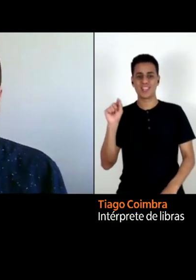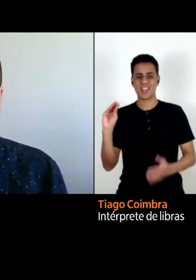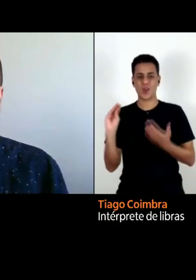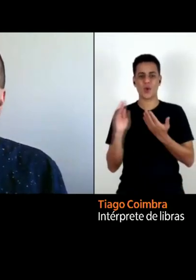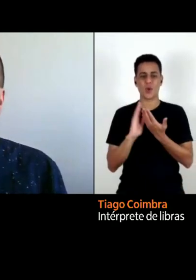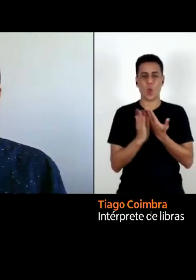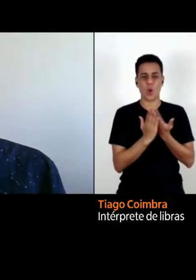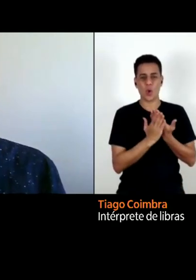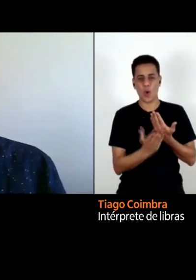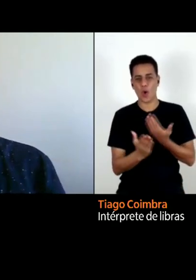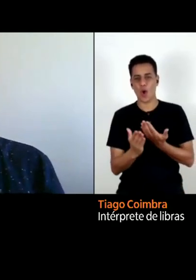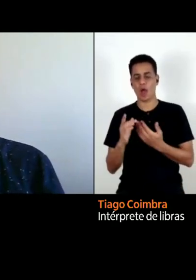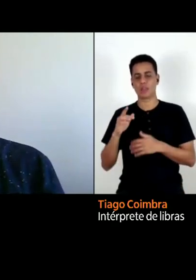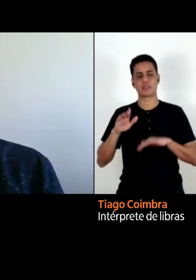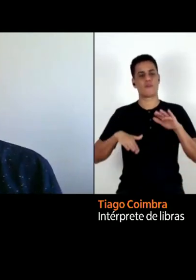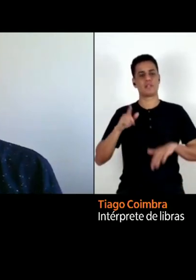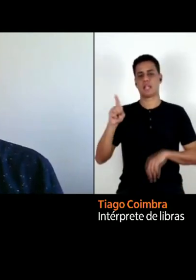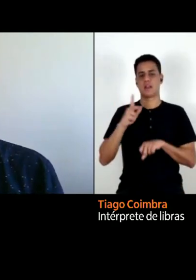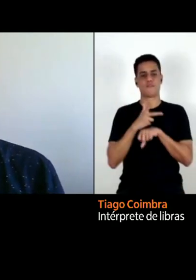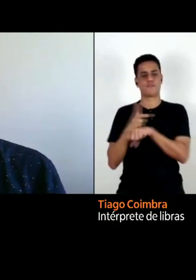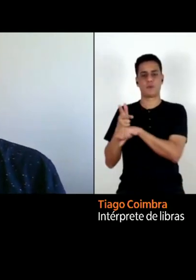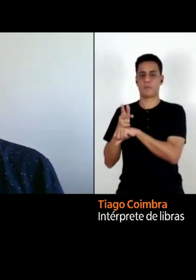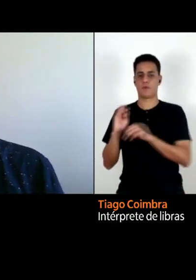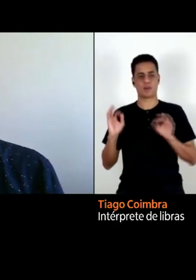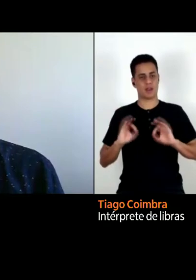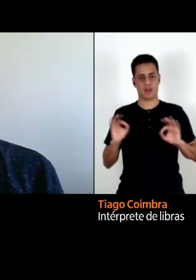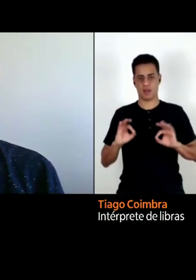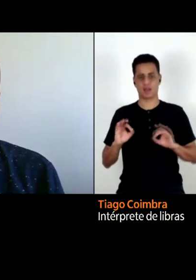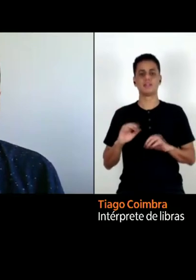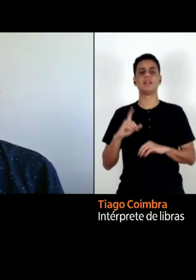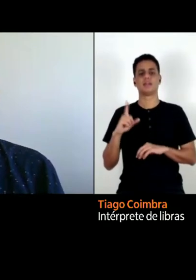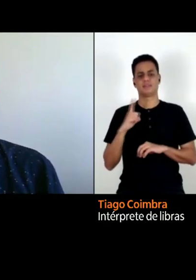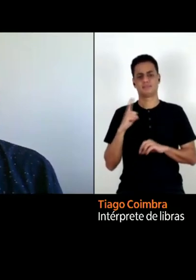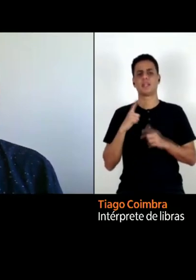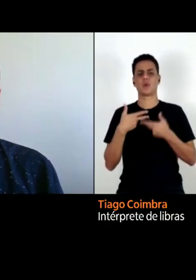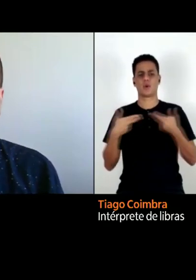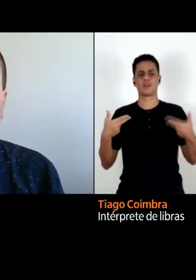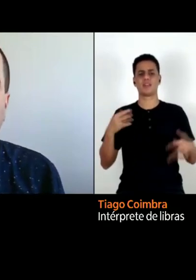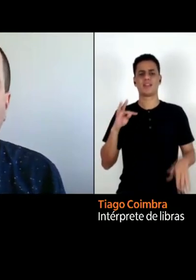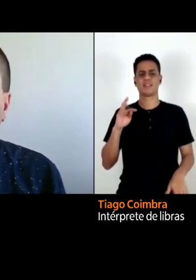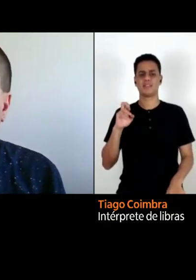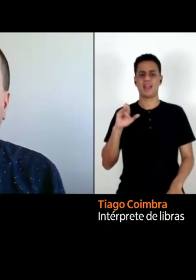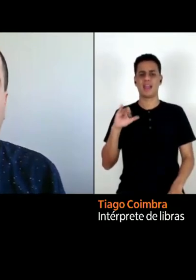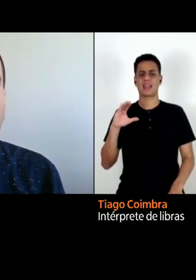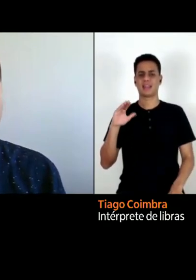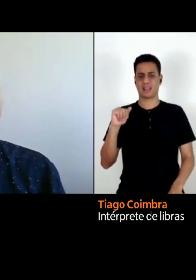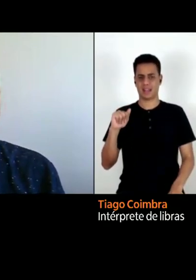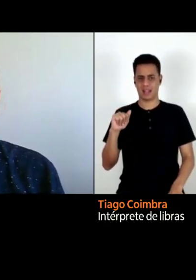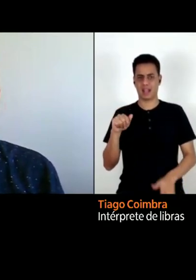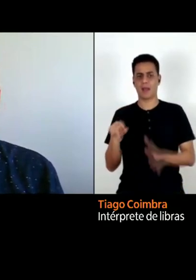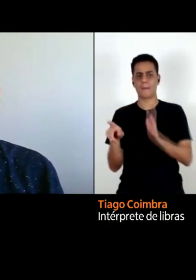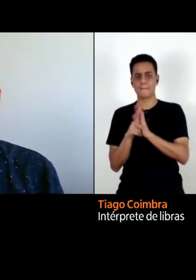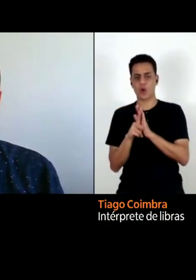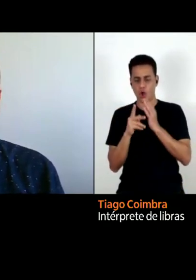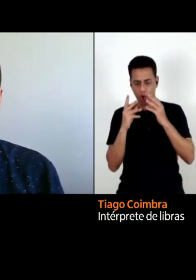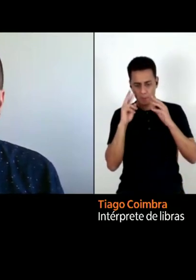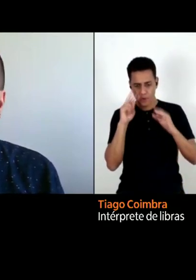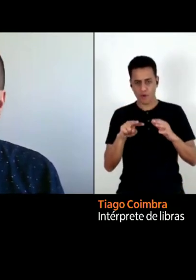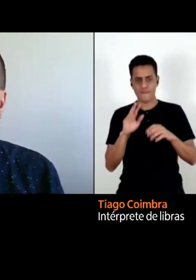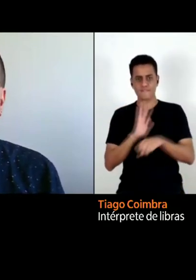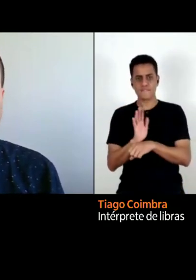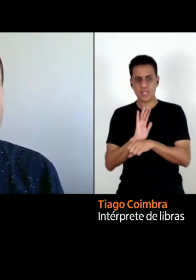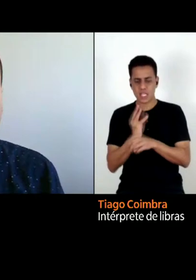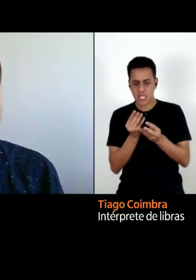patente. Há uma série de questões técnicas próprias da materialidade da película que derrubariam a autoria